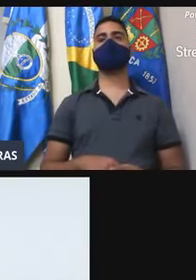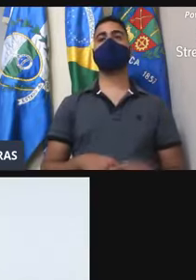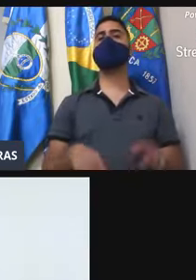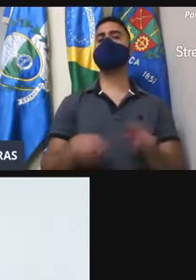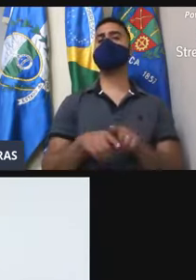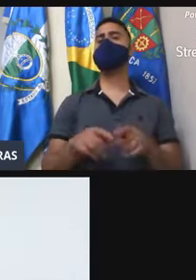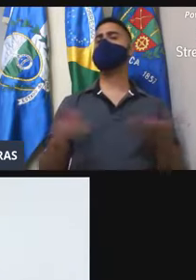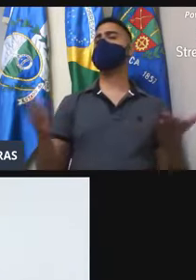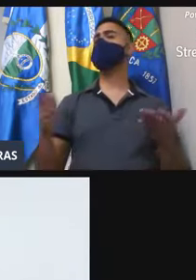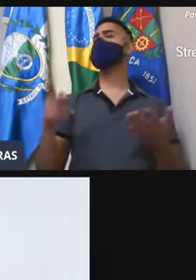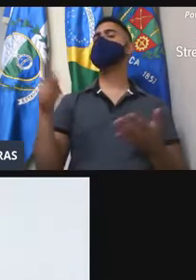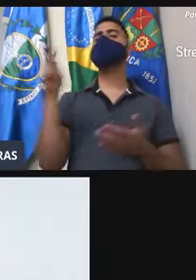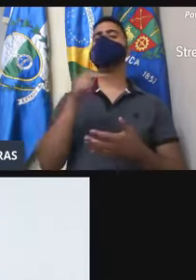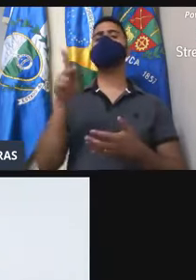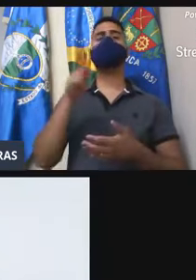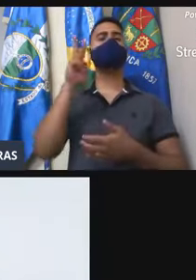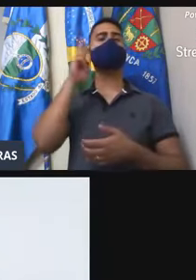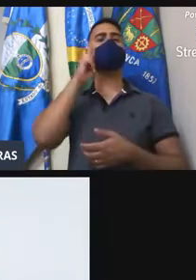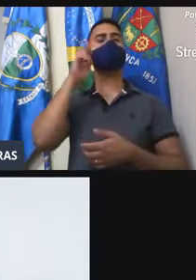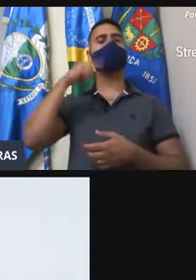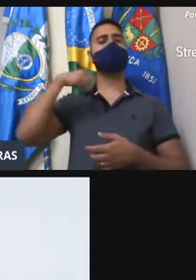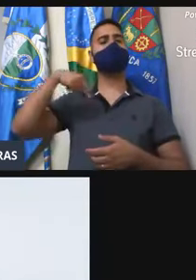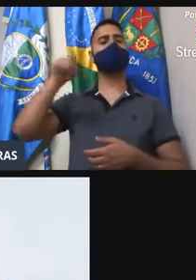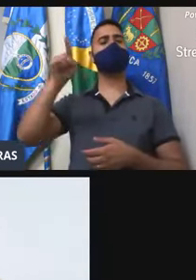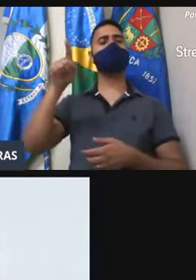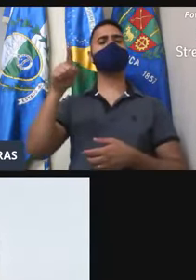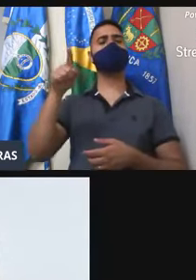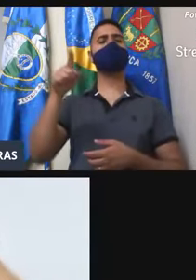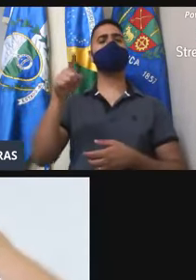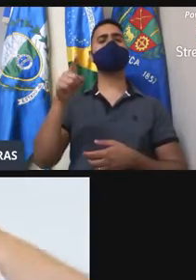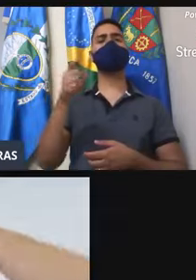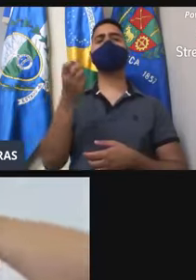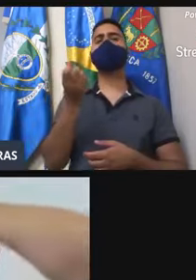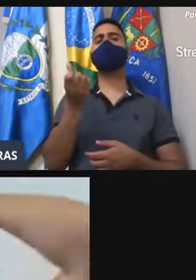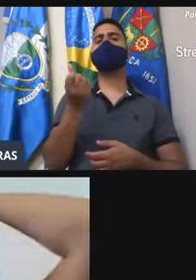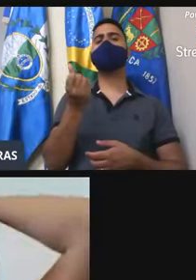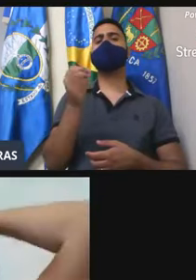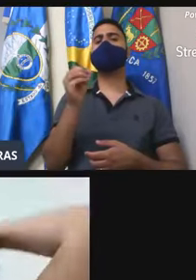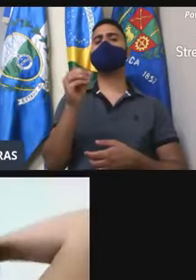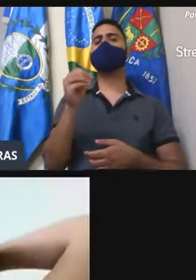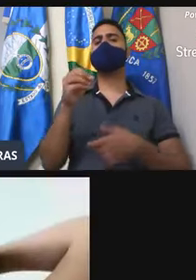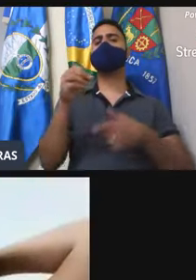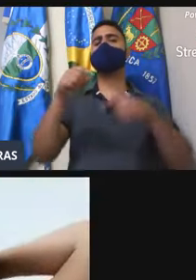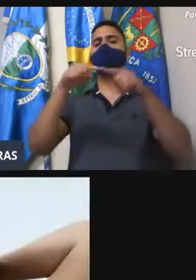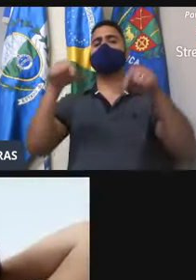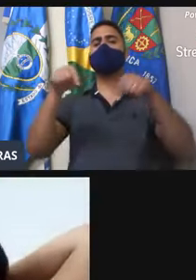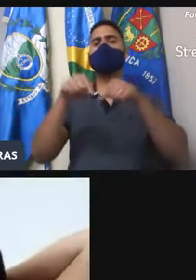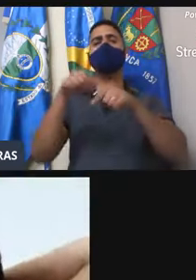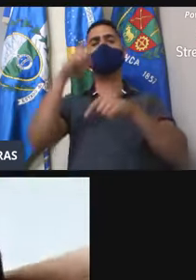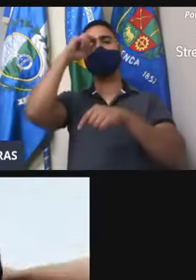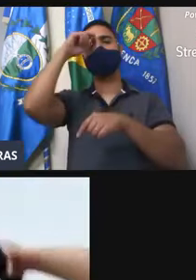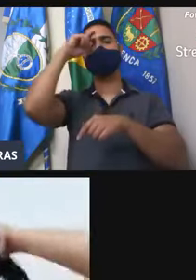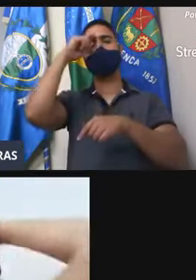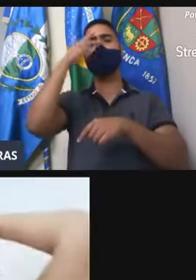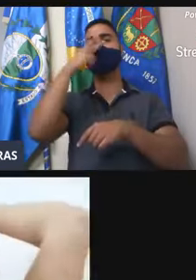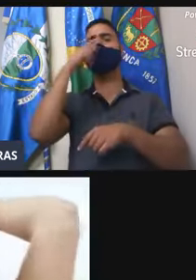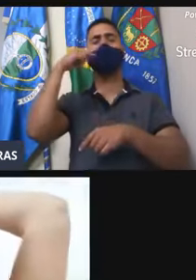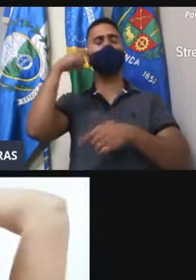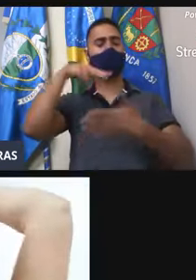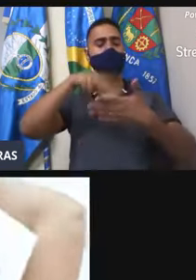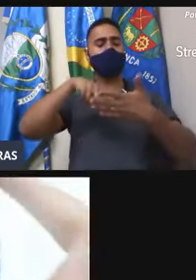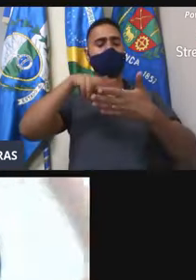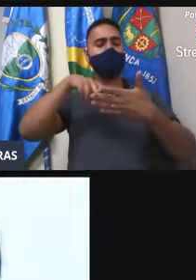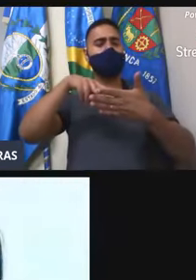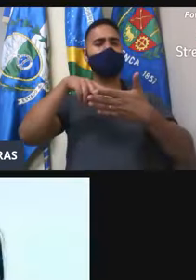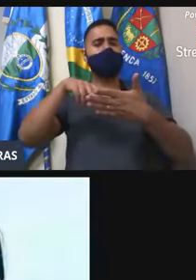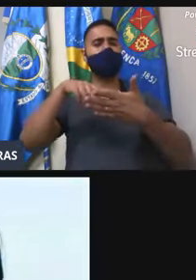hoje esteve visitando lá os 60 consultórios lá no CIEP. Então, parece que eu li uma reportagem que